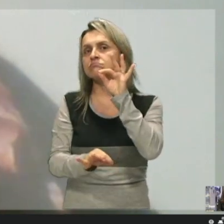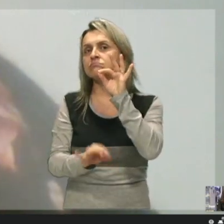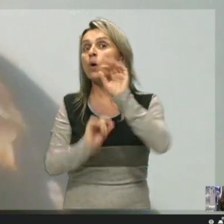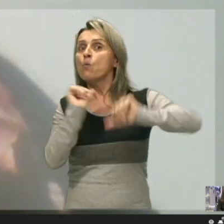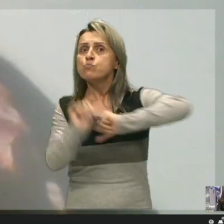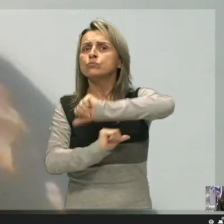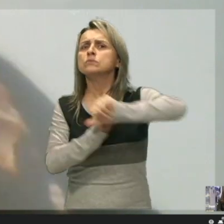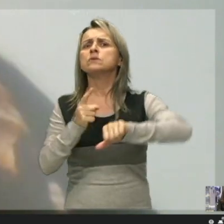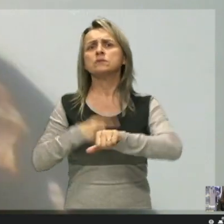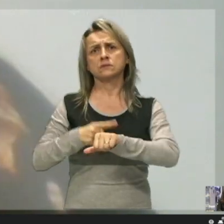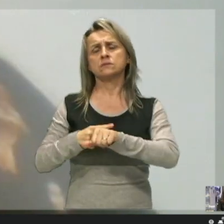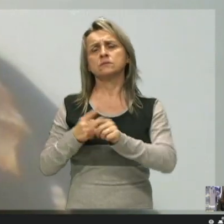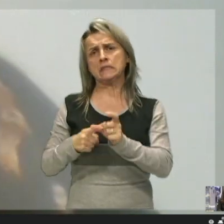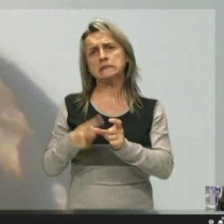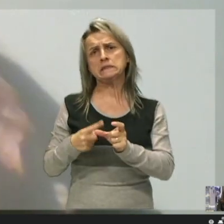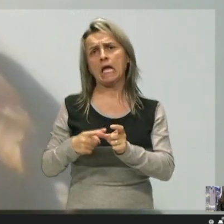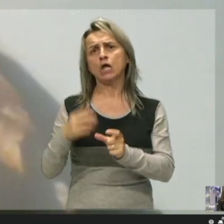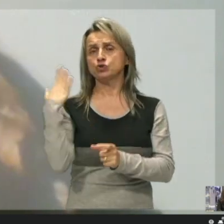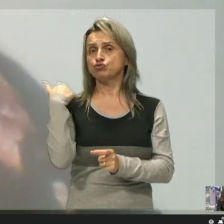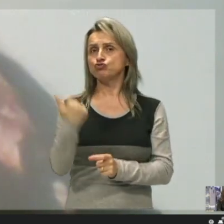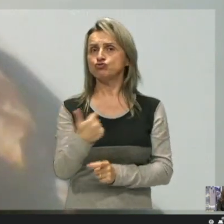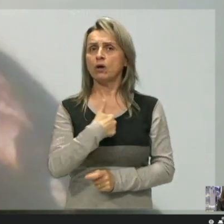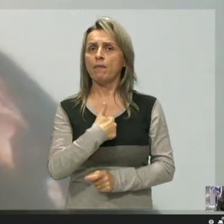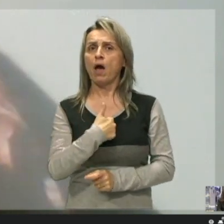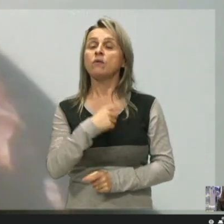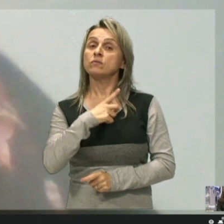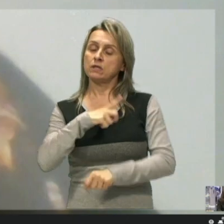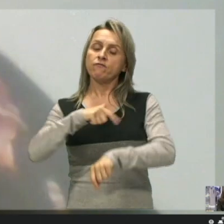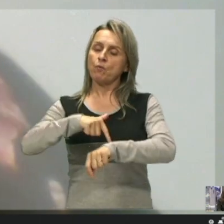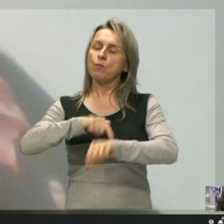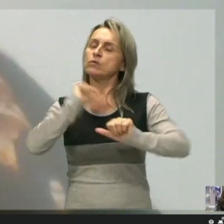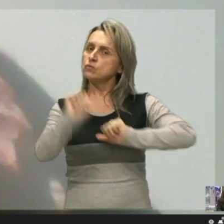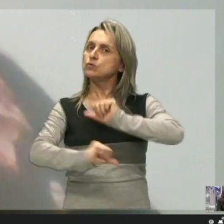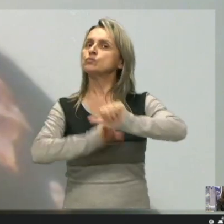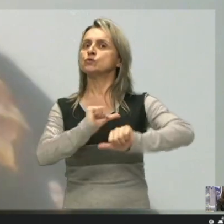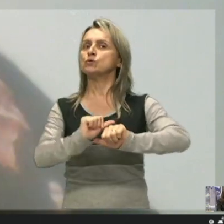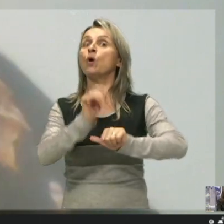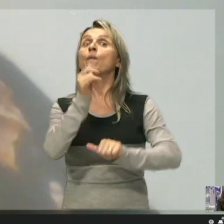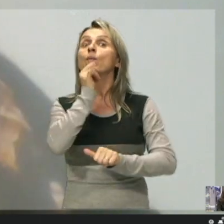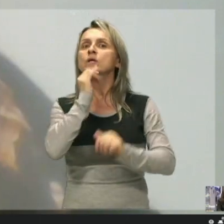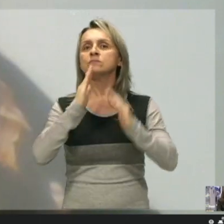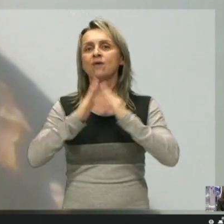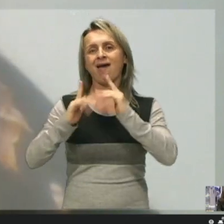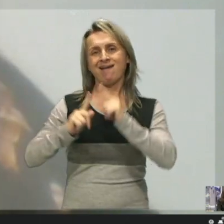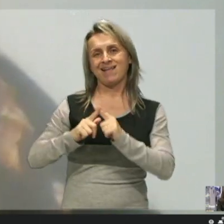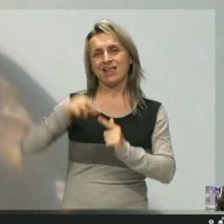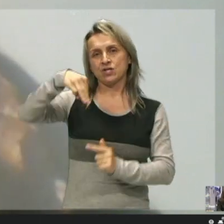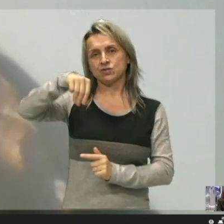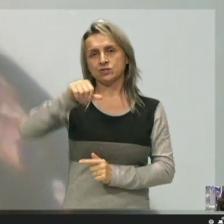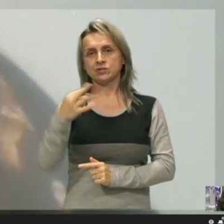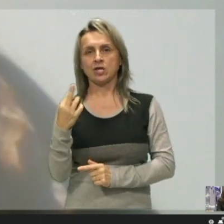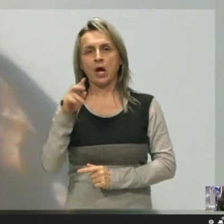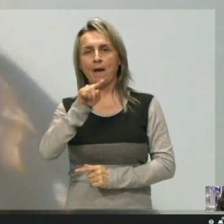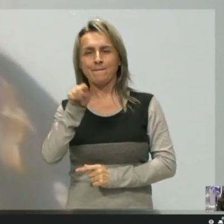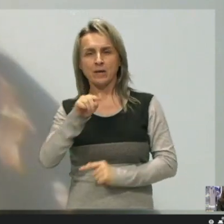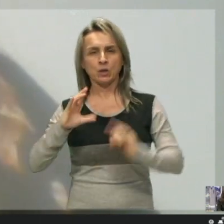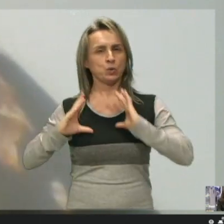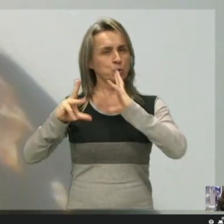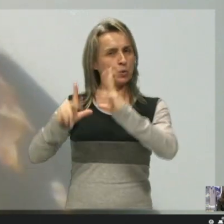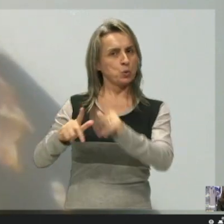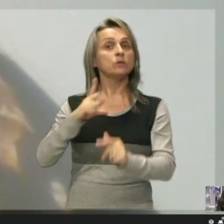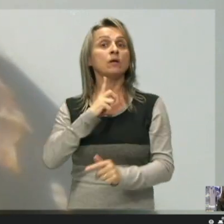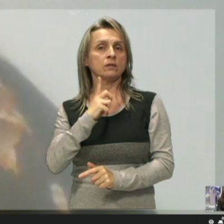alguns momentos, tiveram que recuar e reconstruir ali. A igreja da Matriz todinha foi feita, o espaço ali, quando